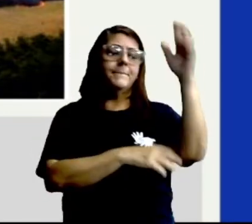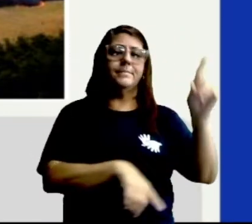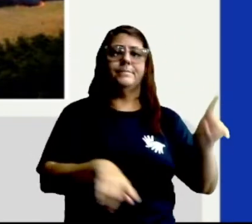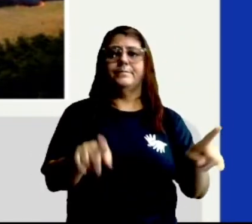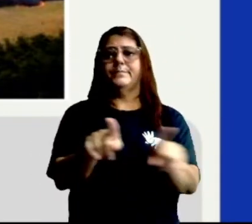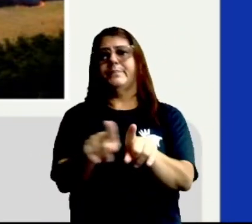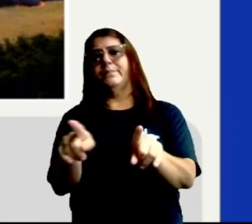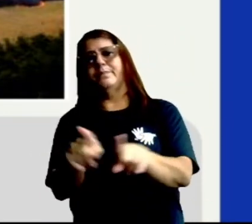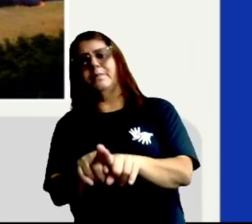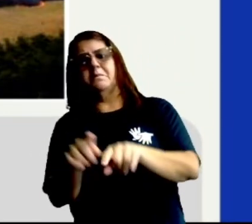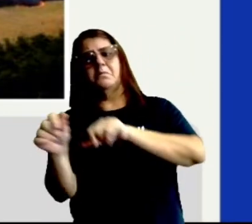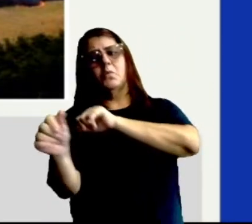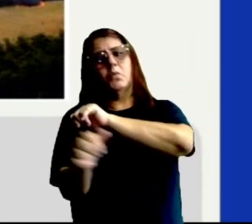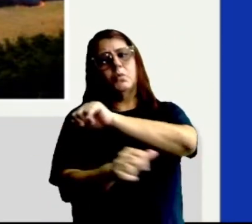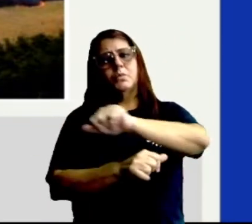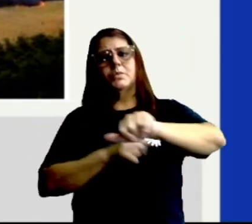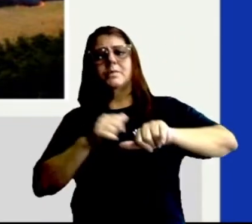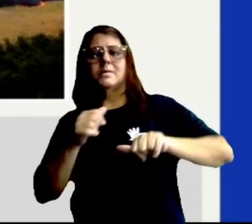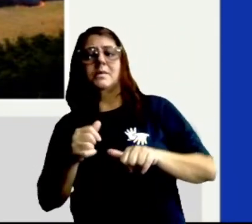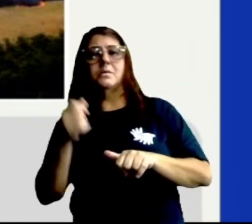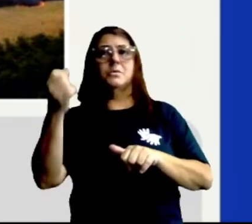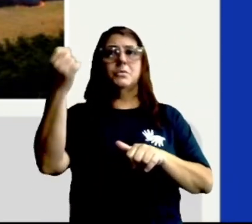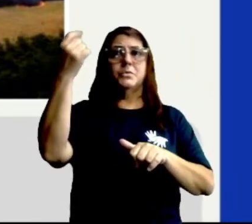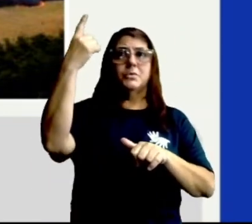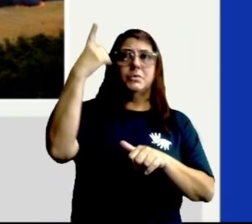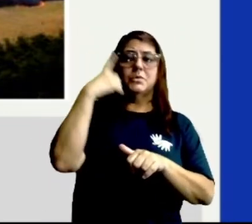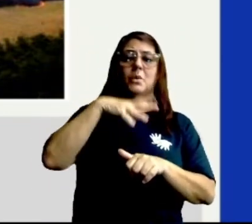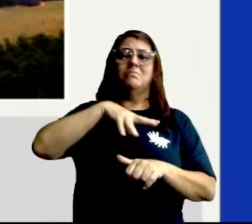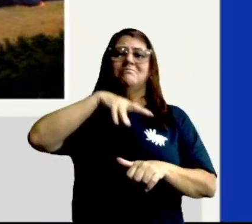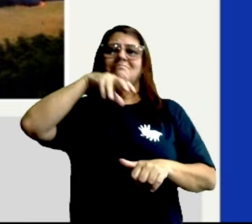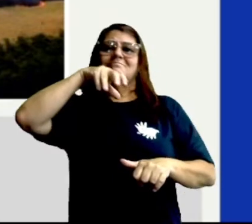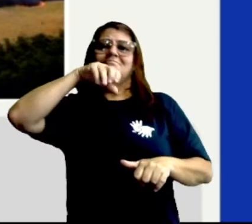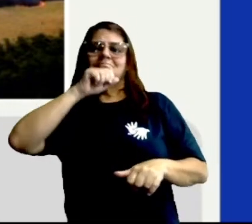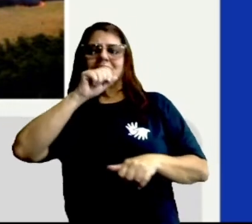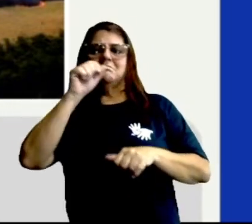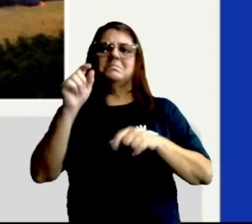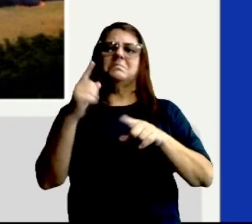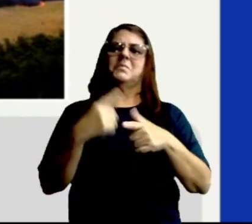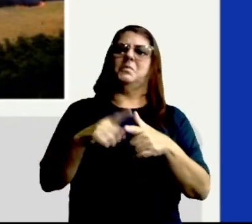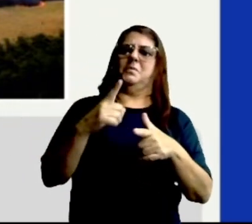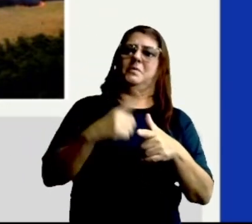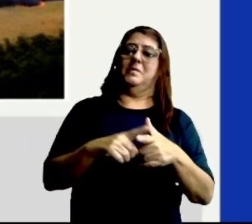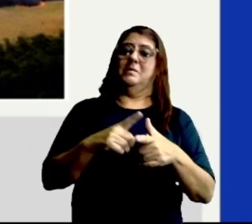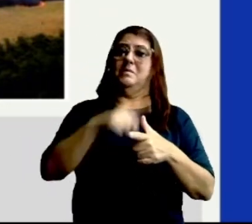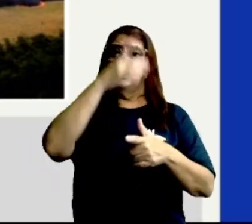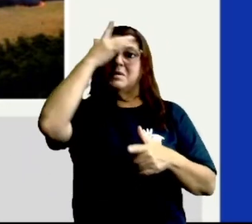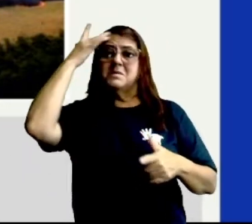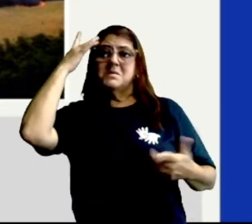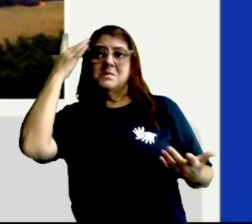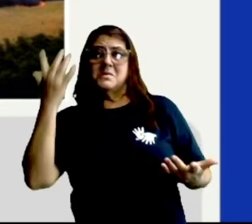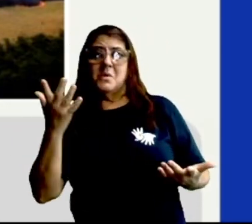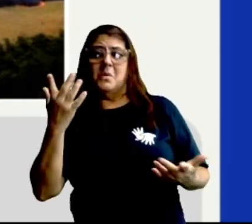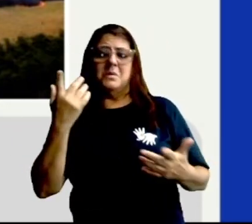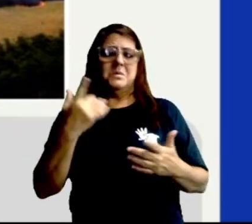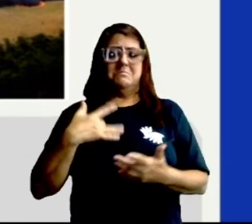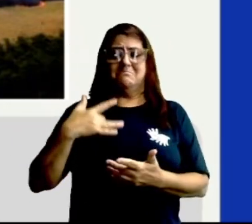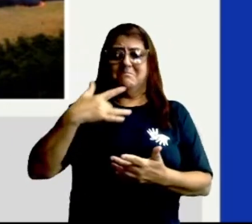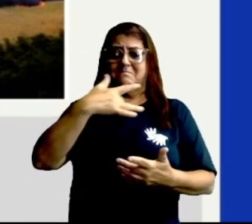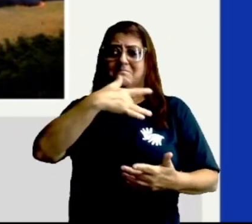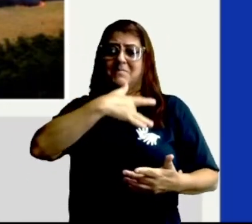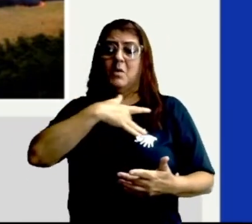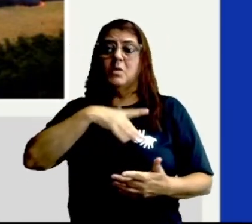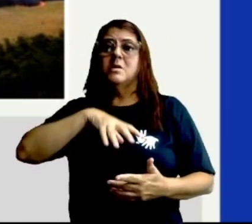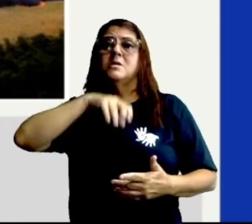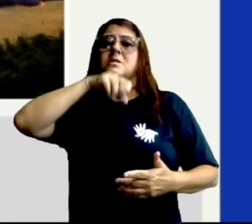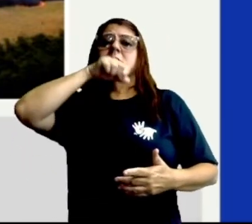ecossistema modificando o solo prejudicando a Então hoje nós vamos ver pessoas que têm aí grandes problemas